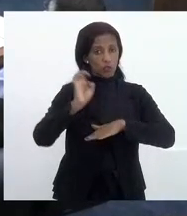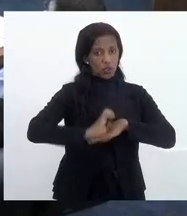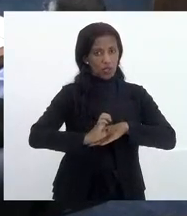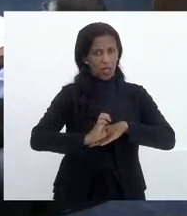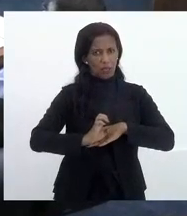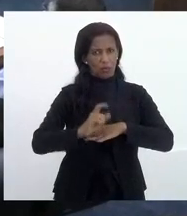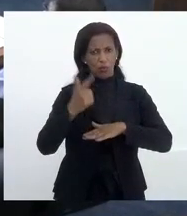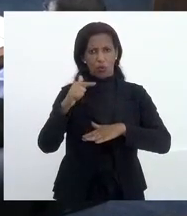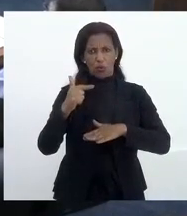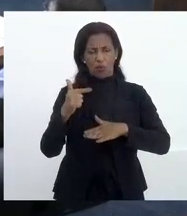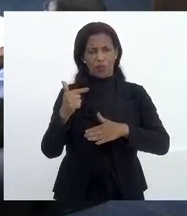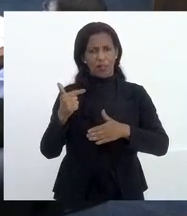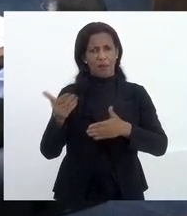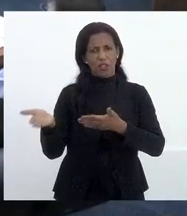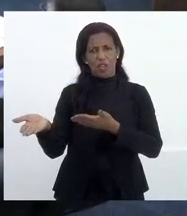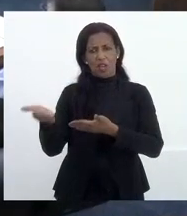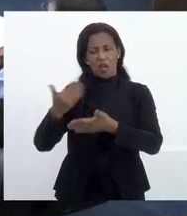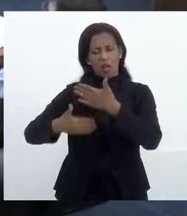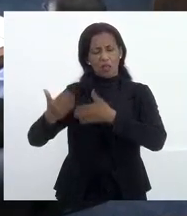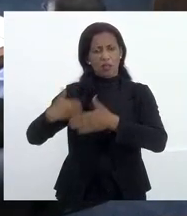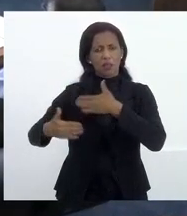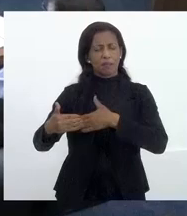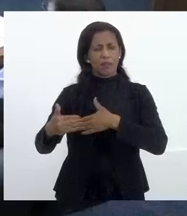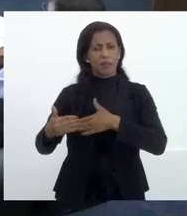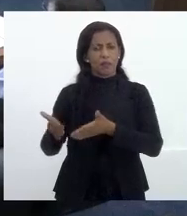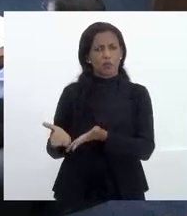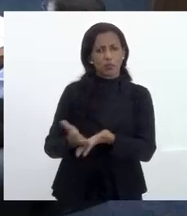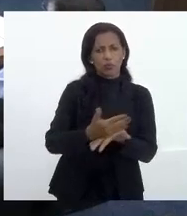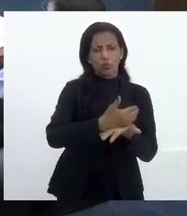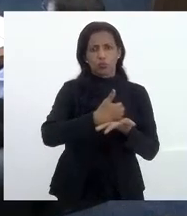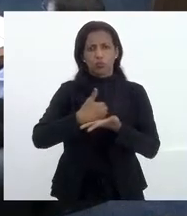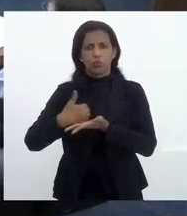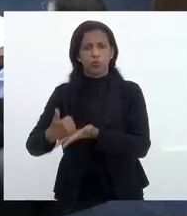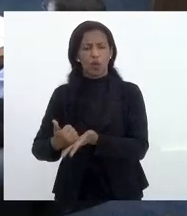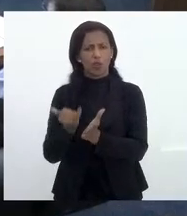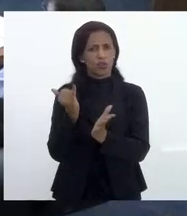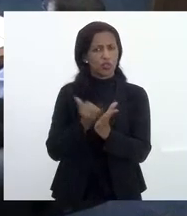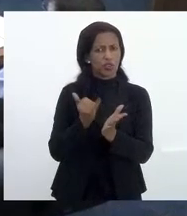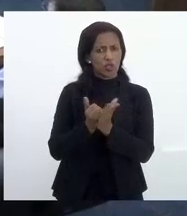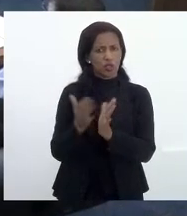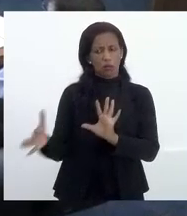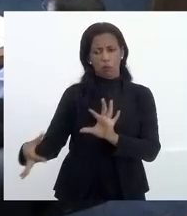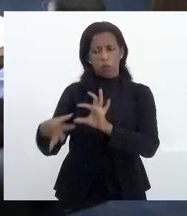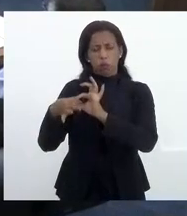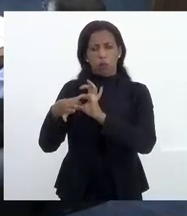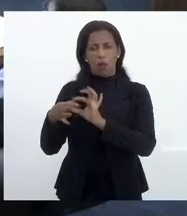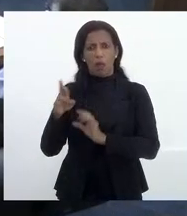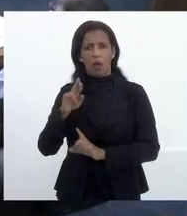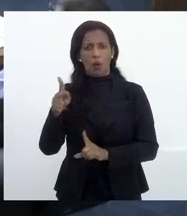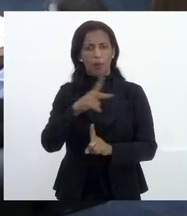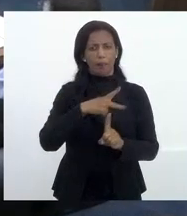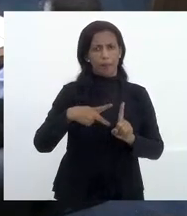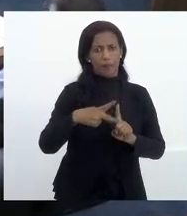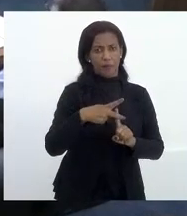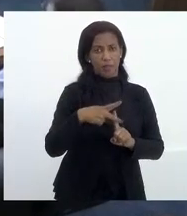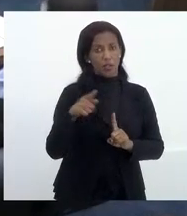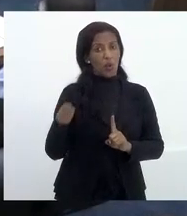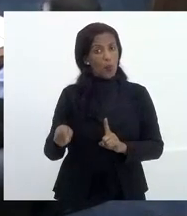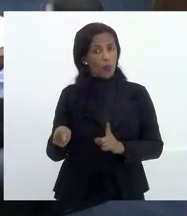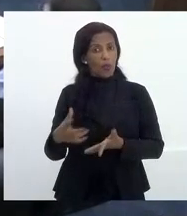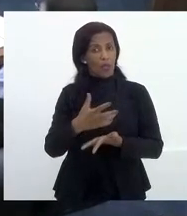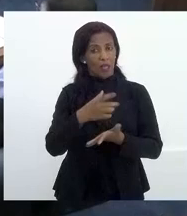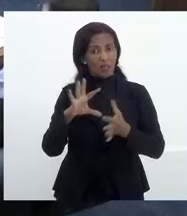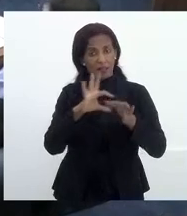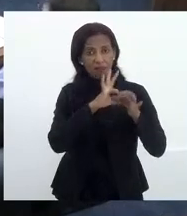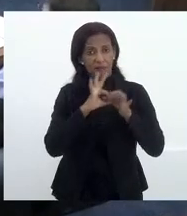haverá Mike antecipação de receita de royalties e participações e nenhuma outra receita que esteja vinculado o rio previdência porque essas receitas